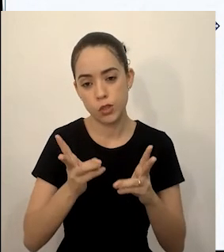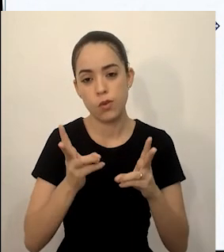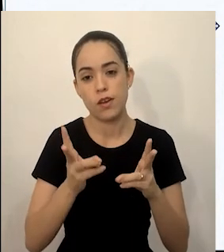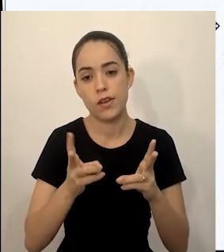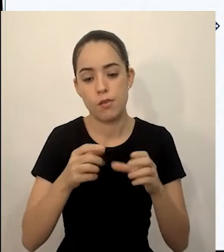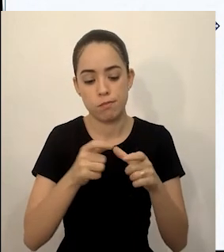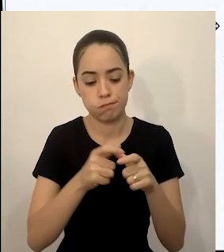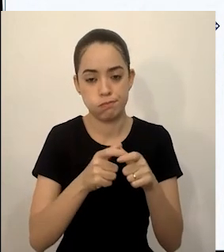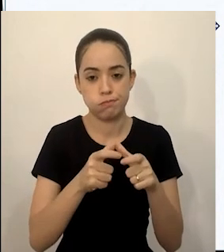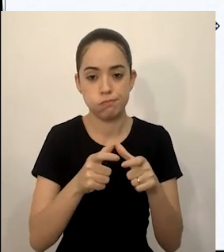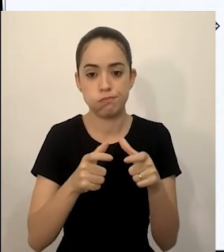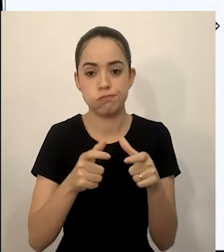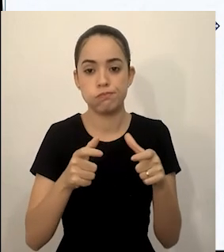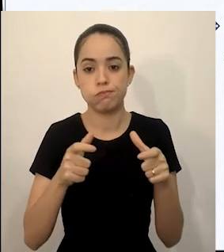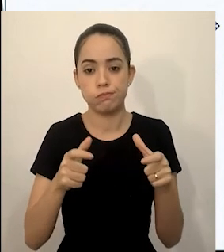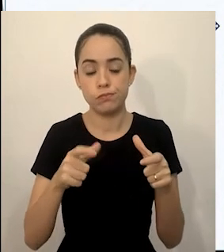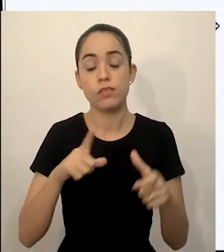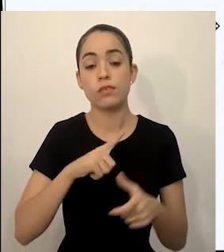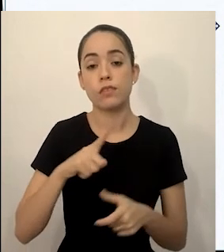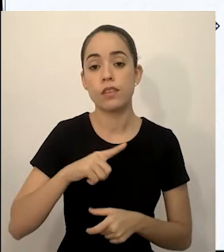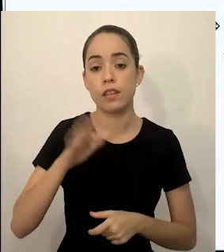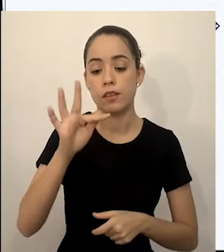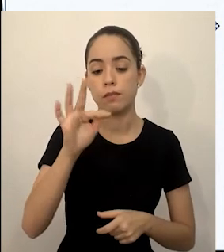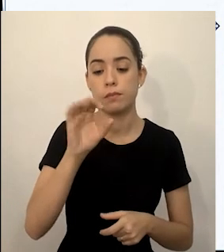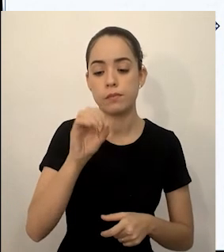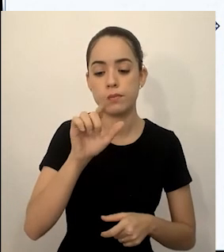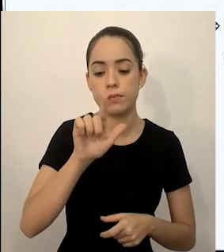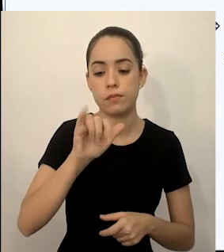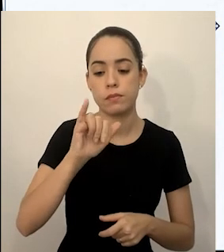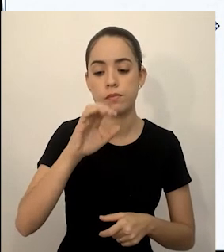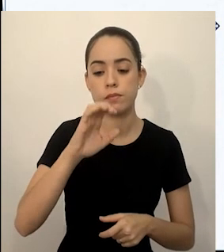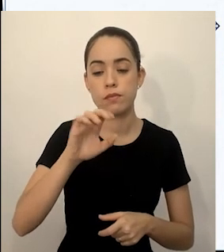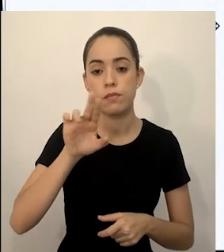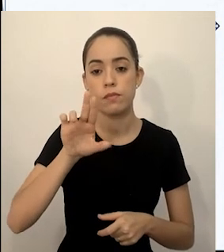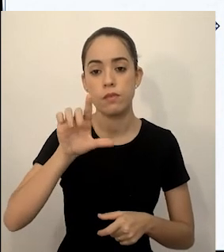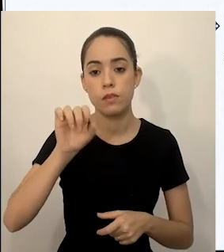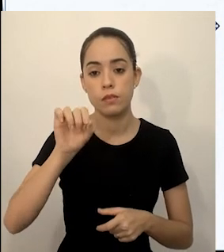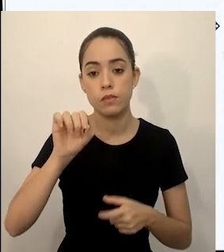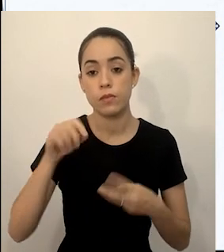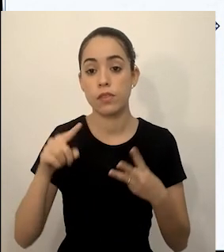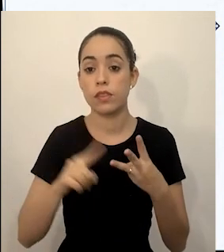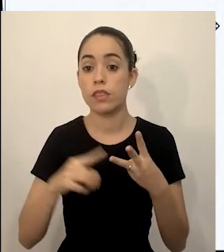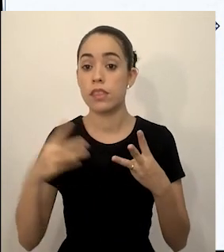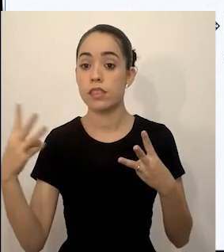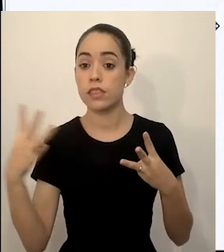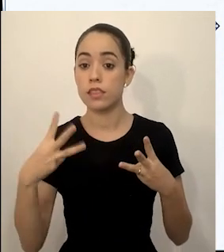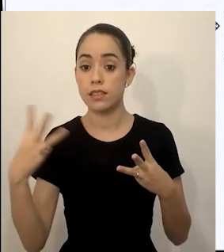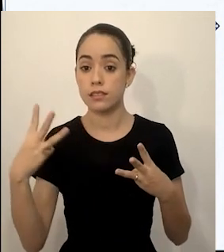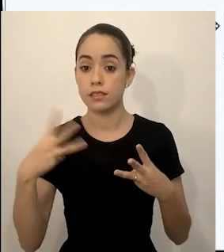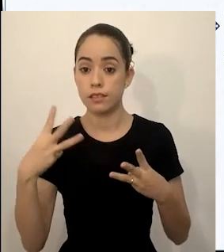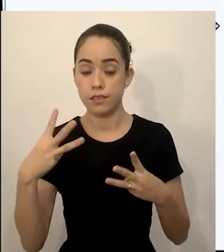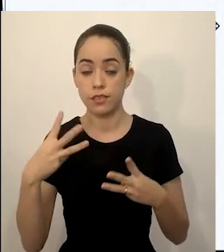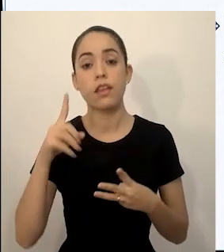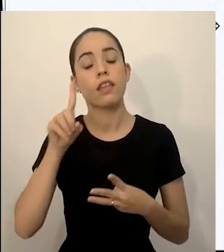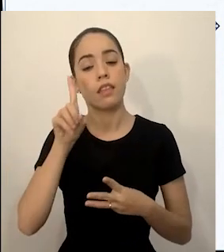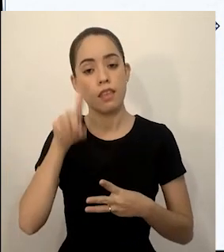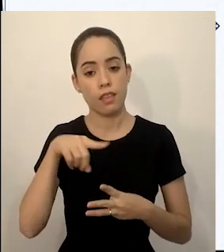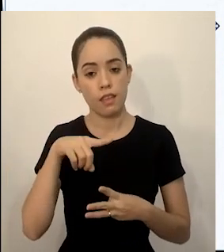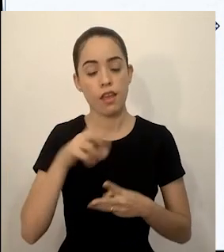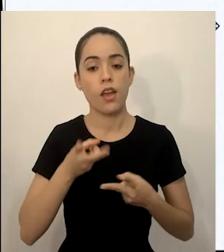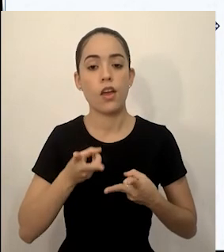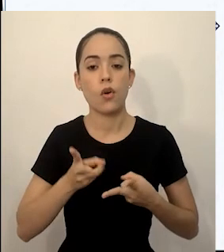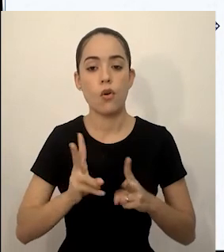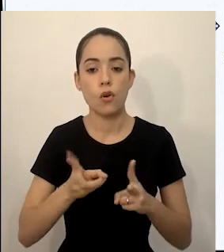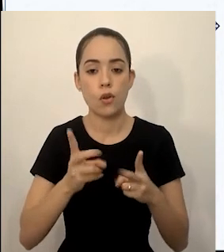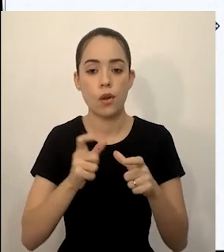Continuando-se ao processo de crescimento, os folículos terciários serão formados